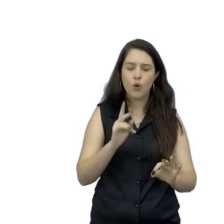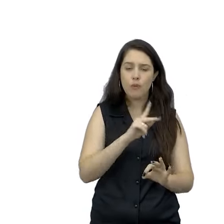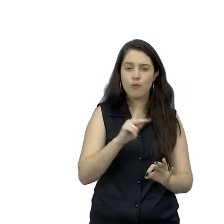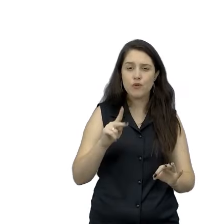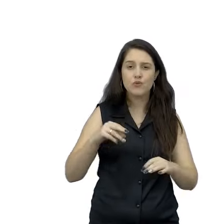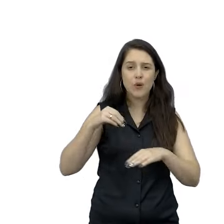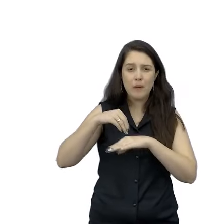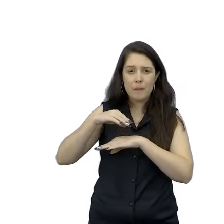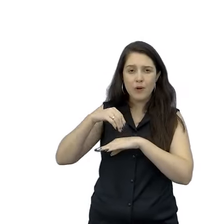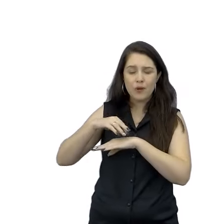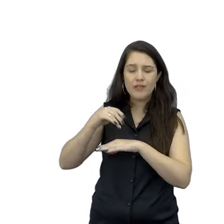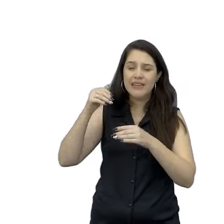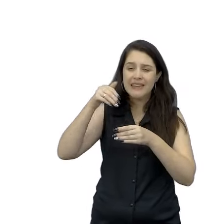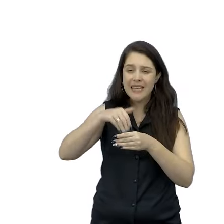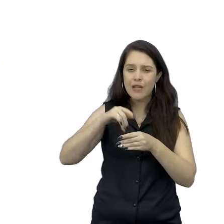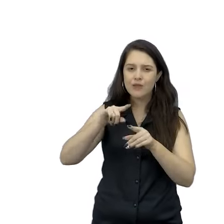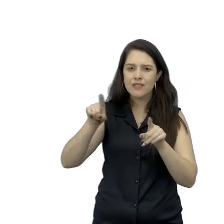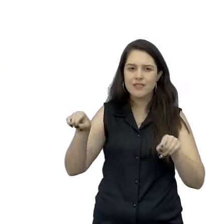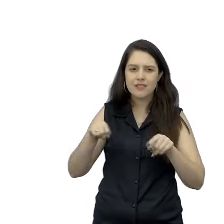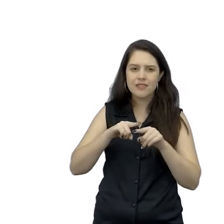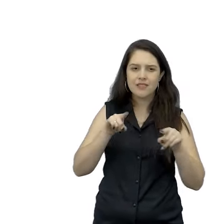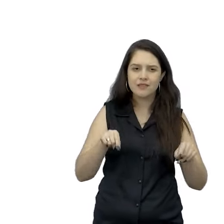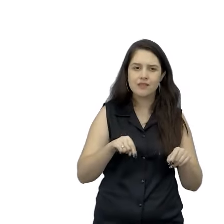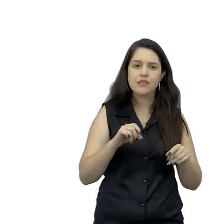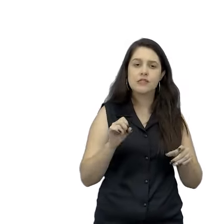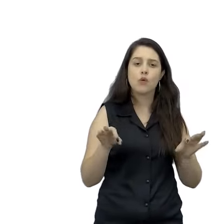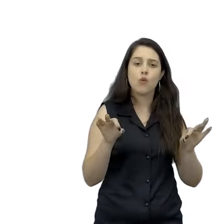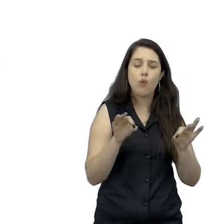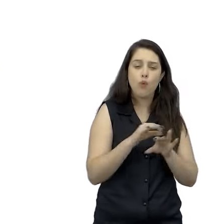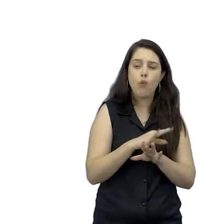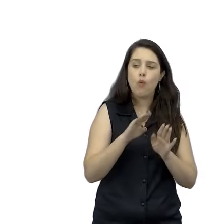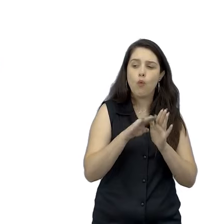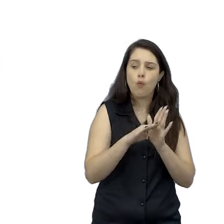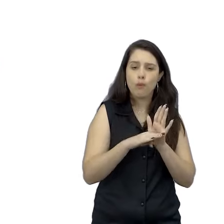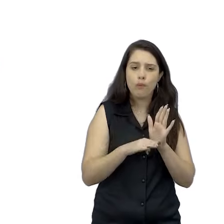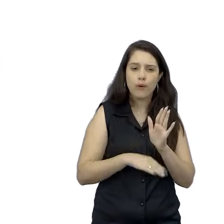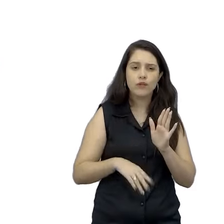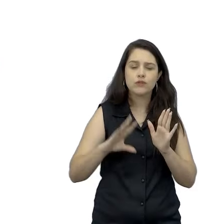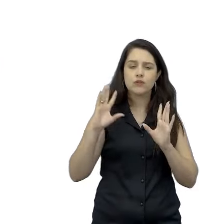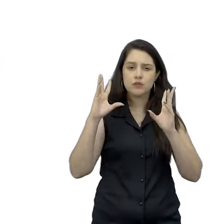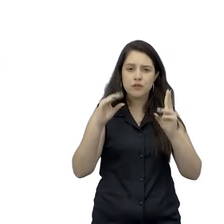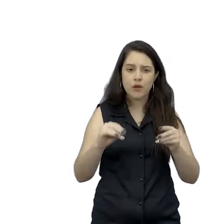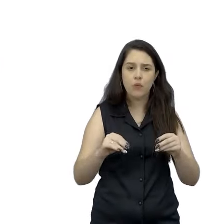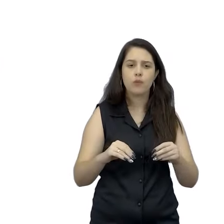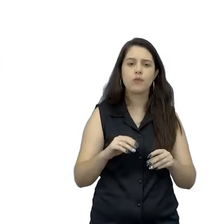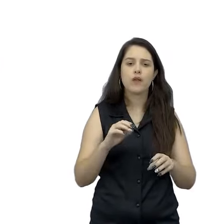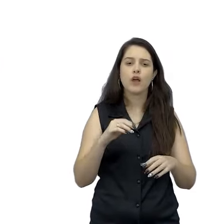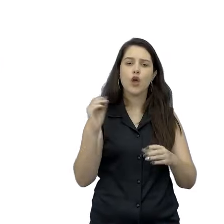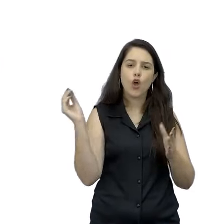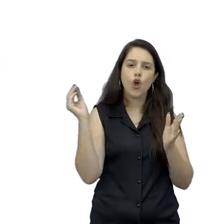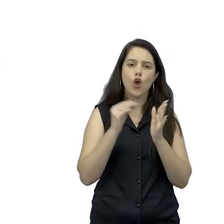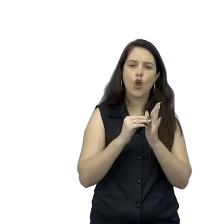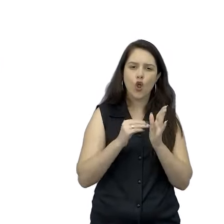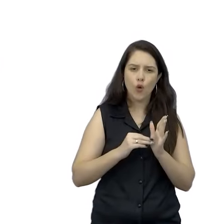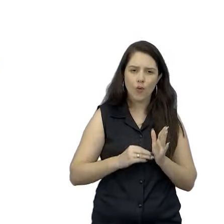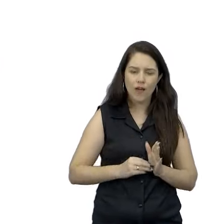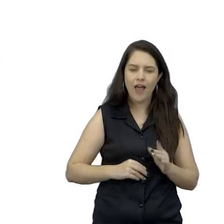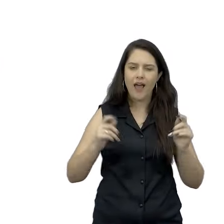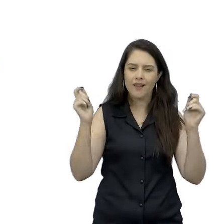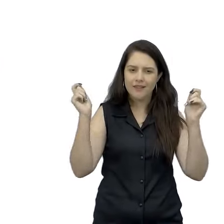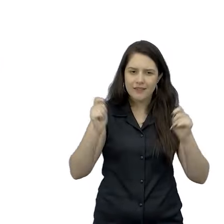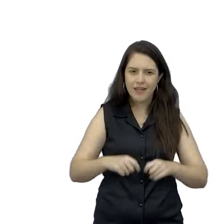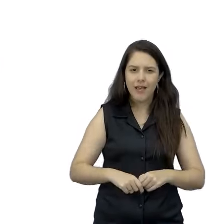propõe dentro da sala de aula, né? A escola cumprindo a sua função social. Então, são os eventos onde eles são colocados em ação, né,